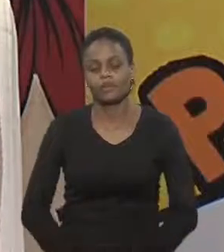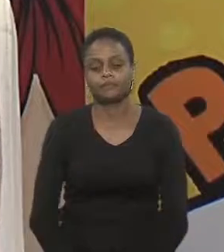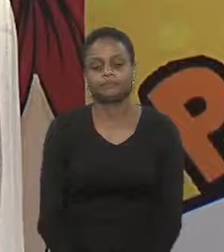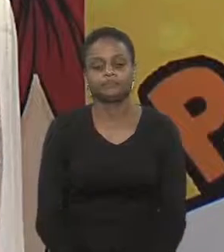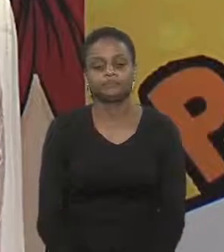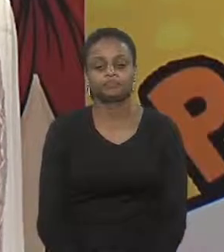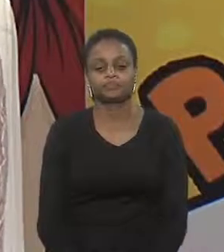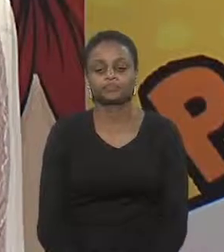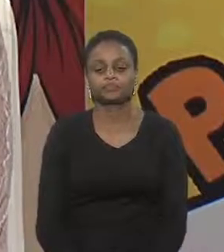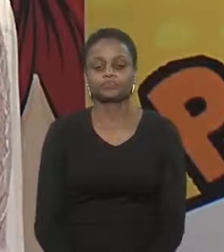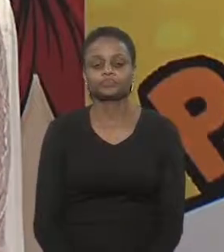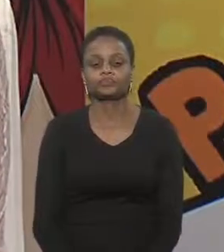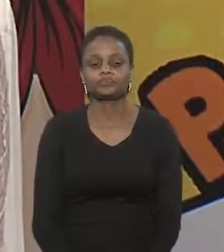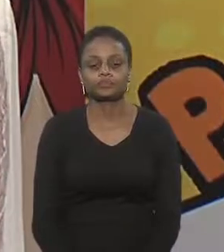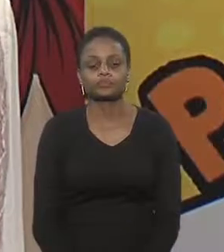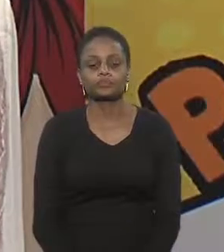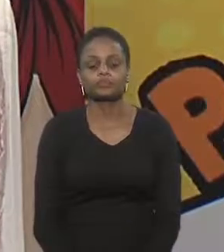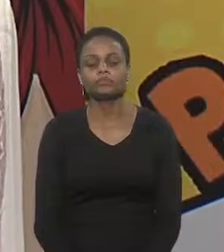muita frequência